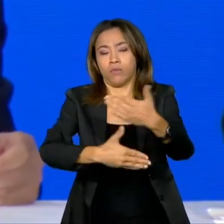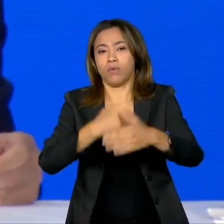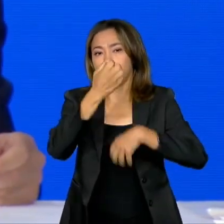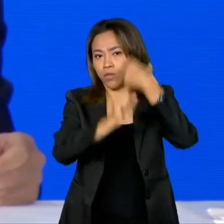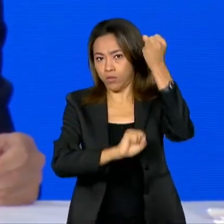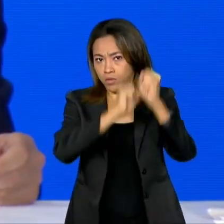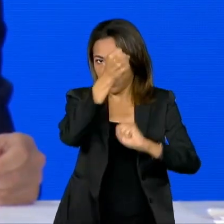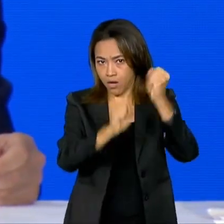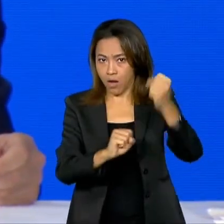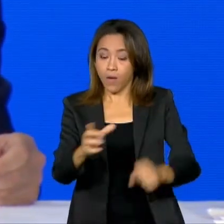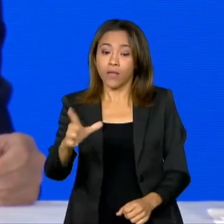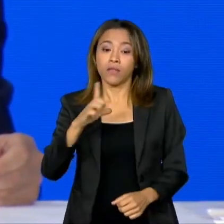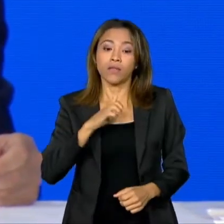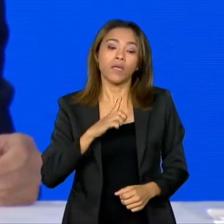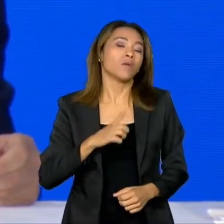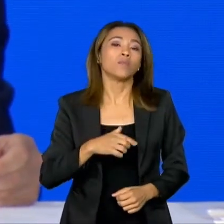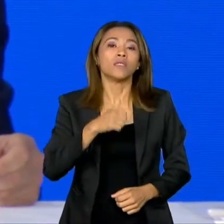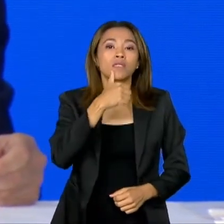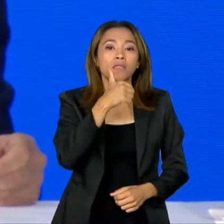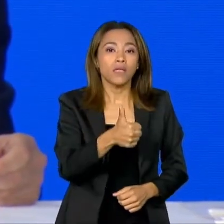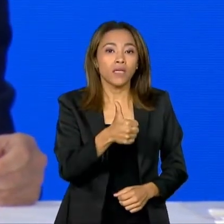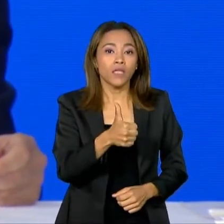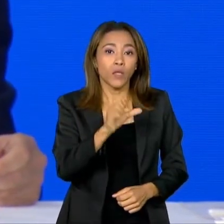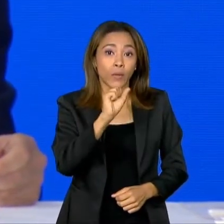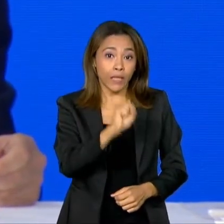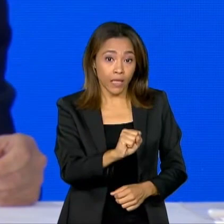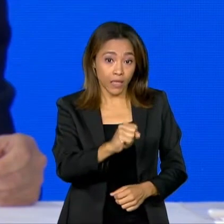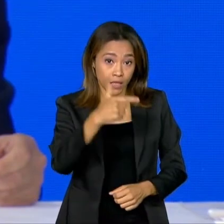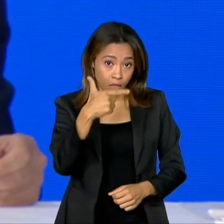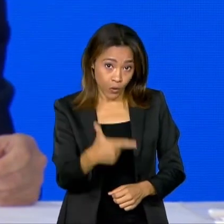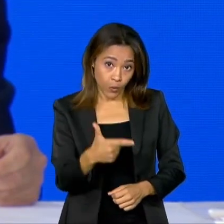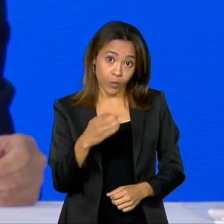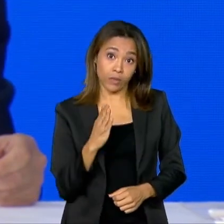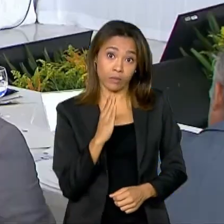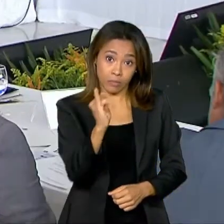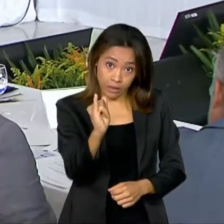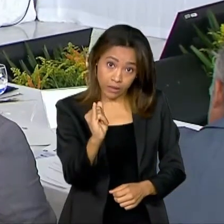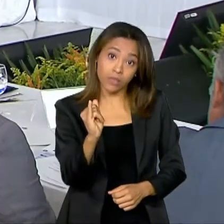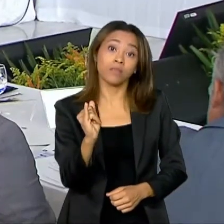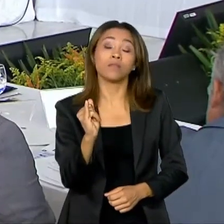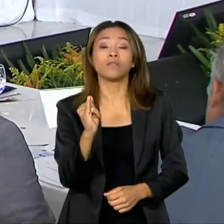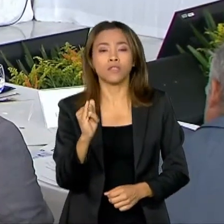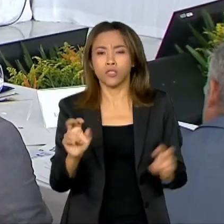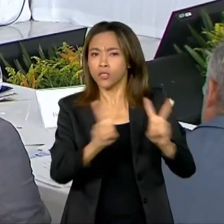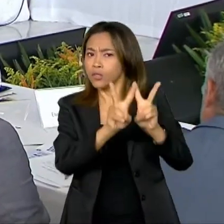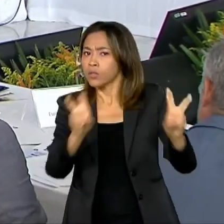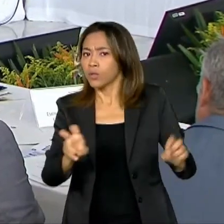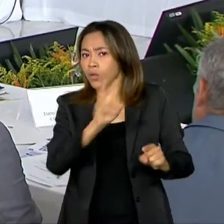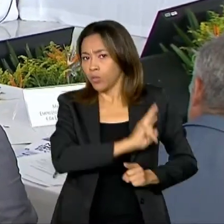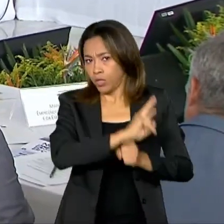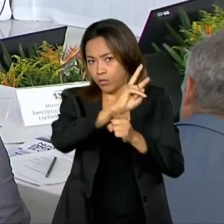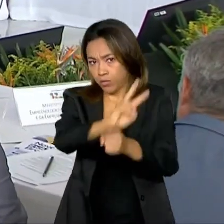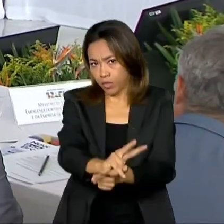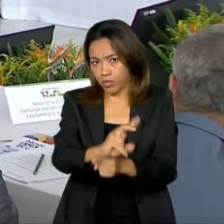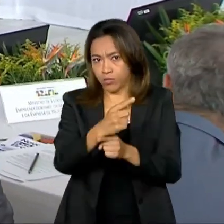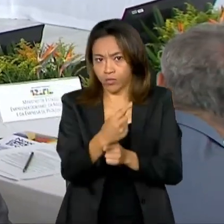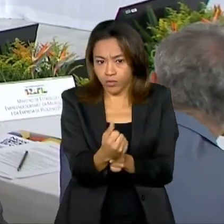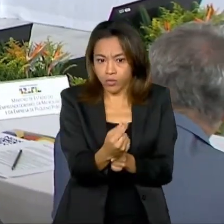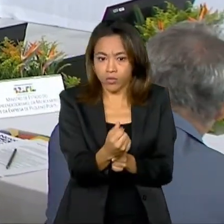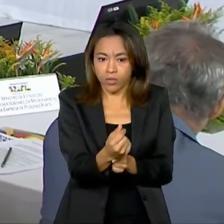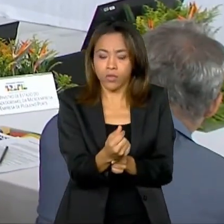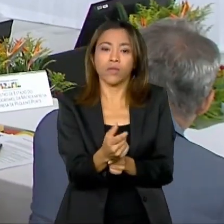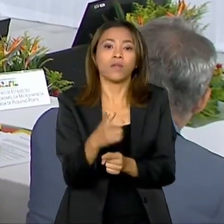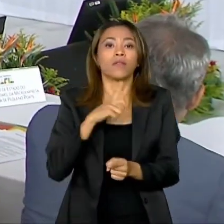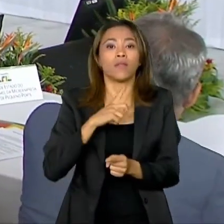praticamente 182 bilhões na questão de crédito, nós temos também na área